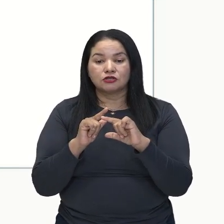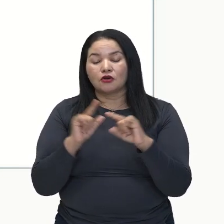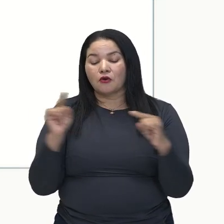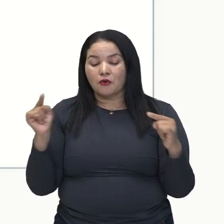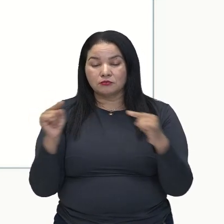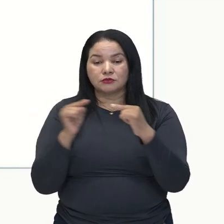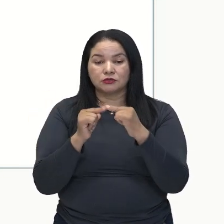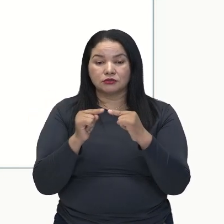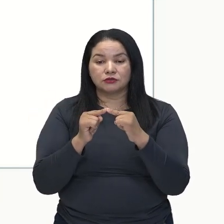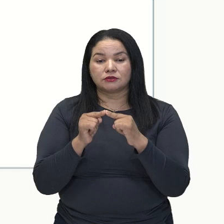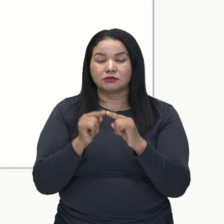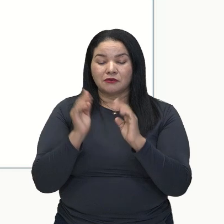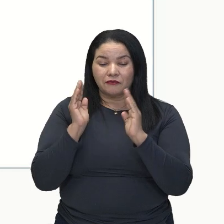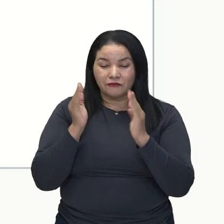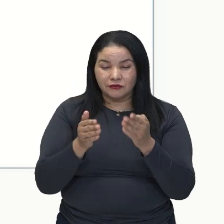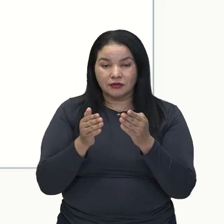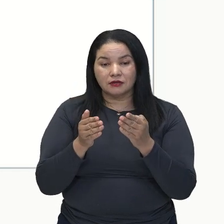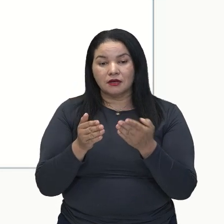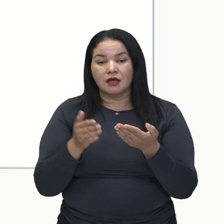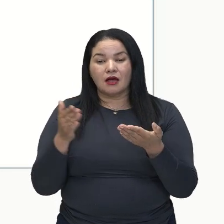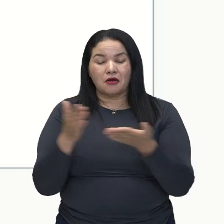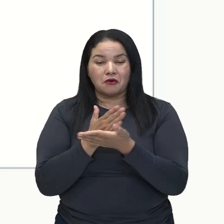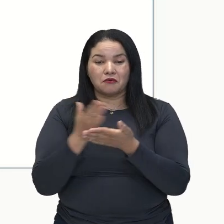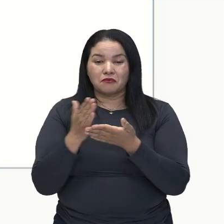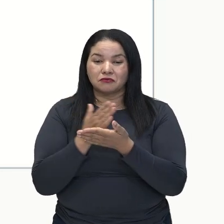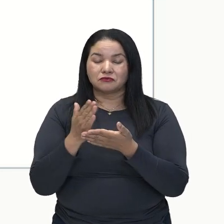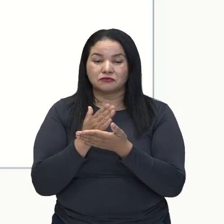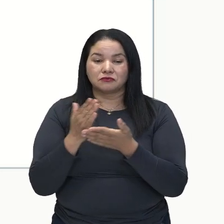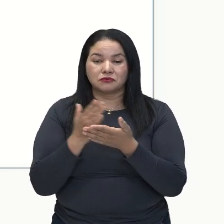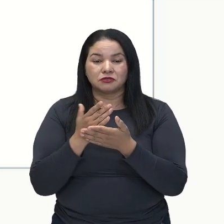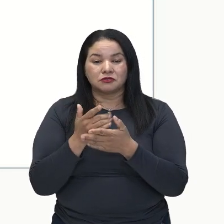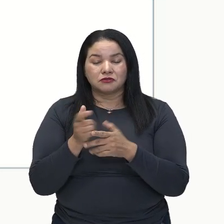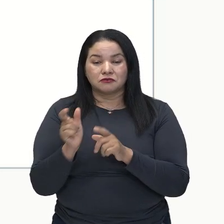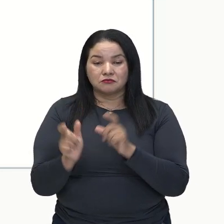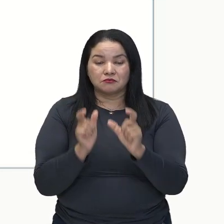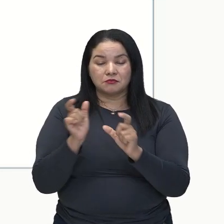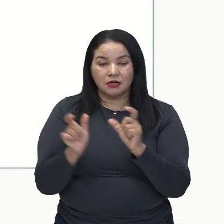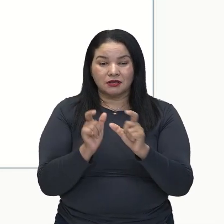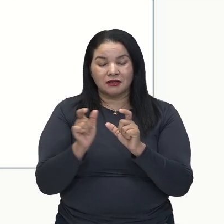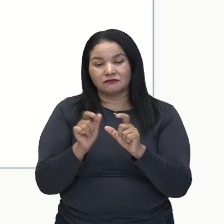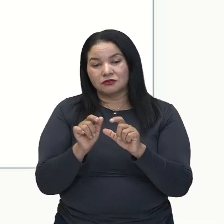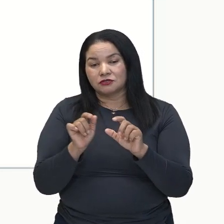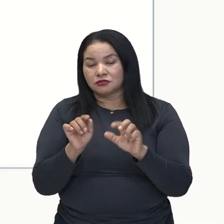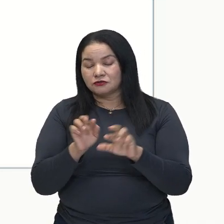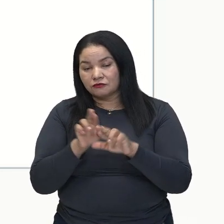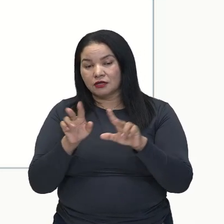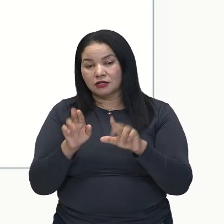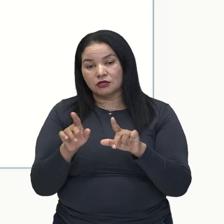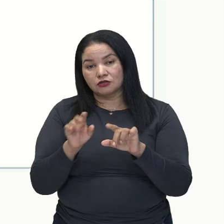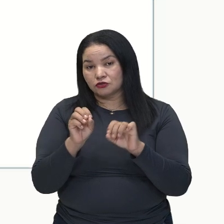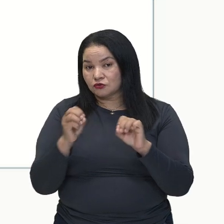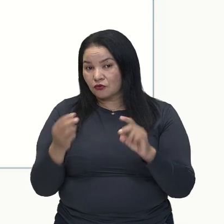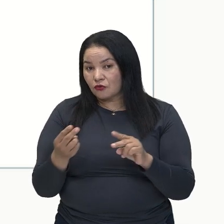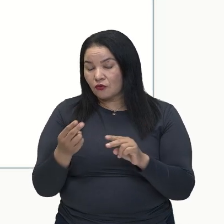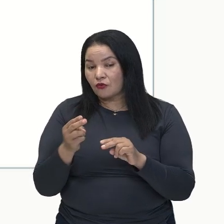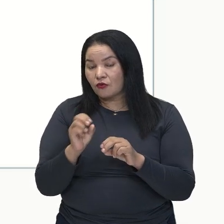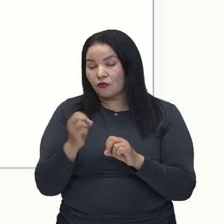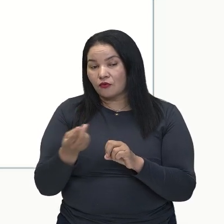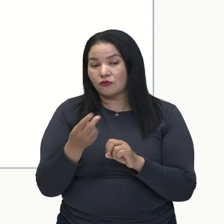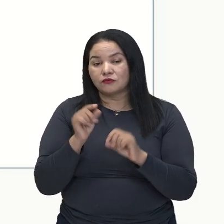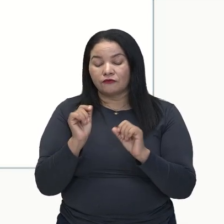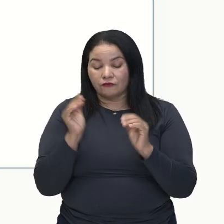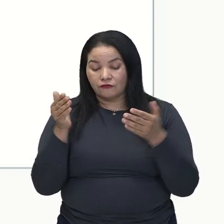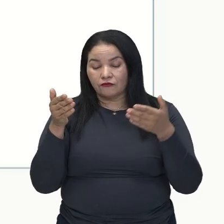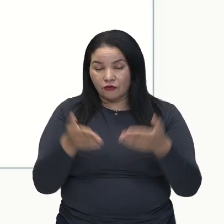tem tantos termos que seriam rebuscados demais e foca nesses elementos